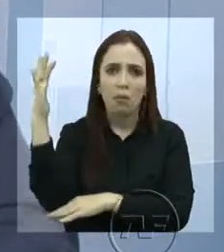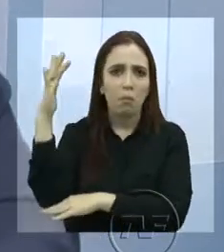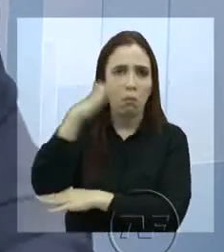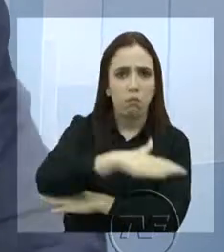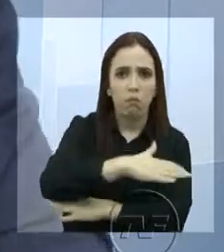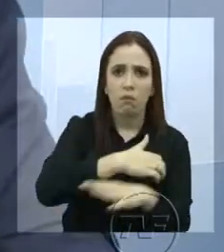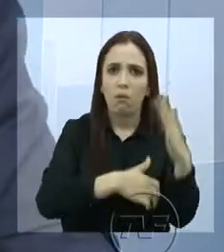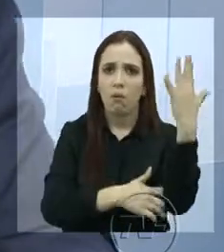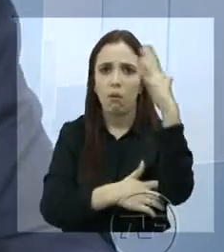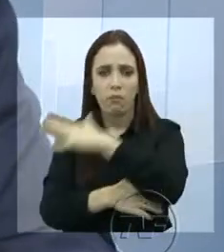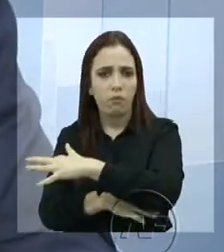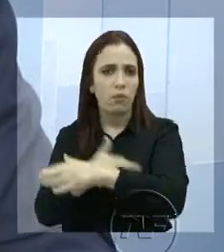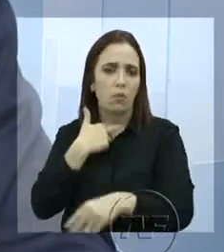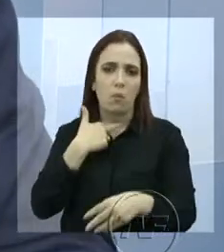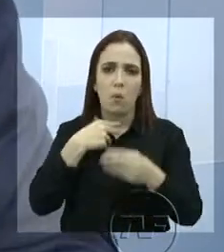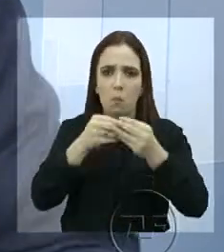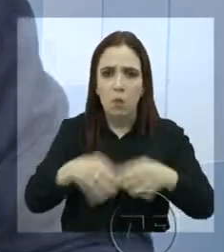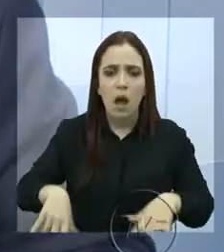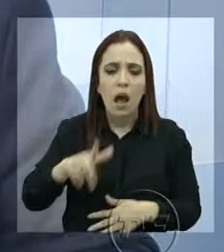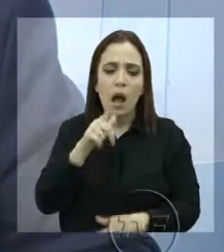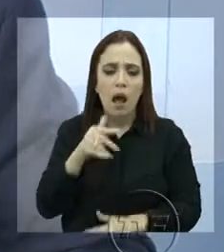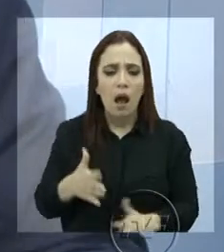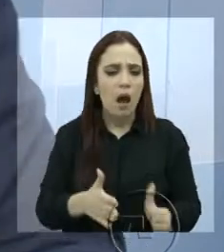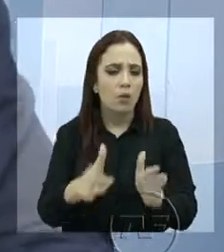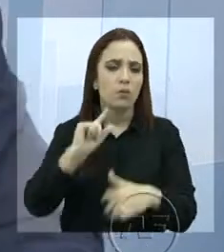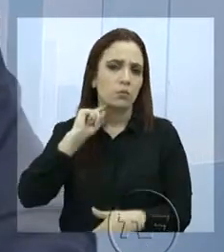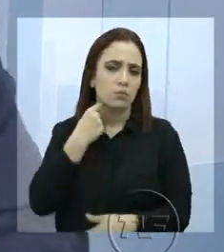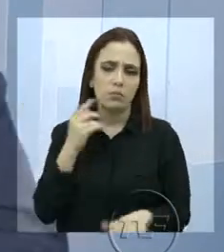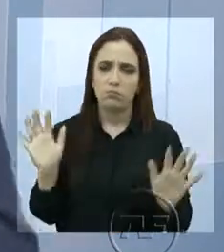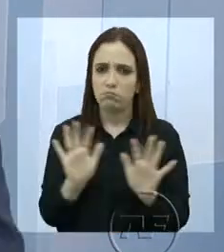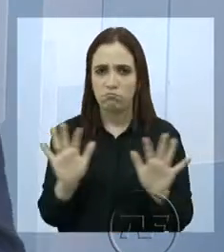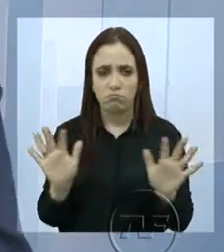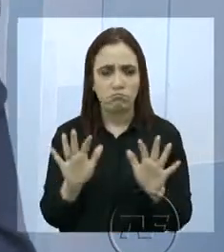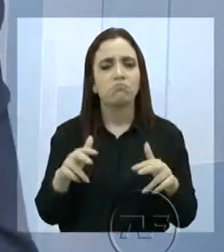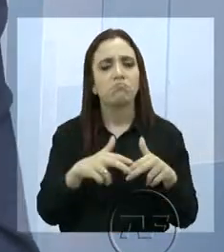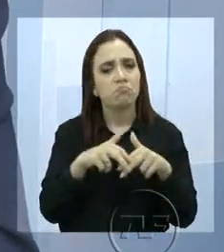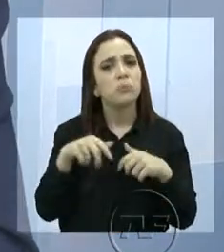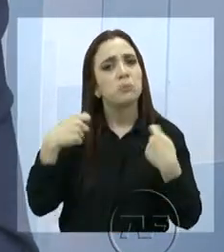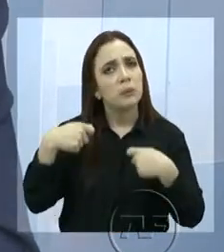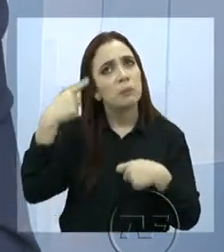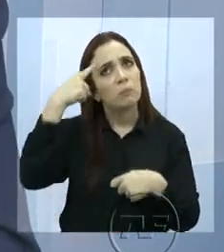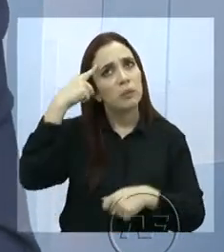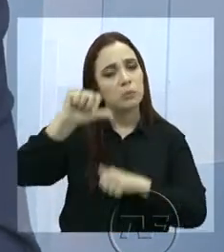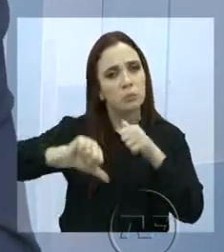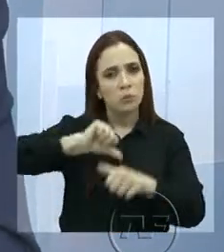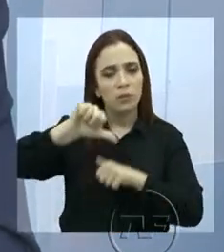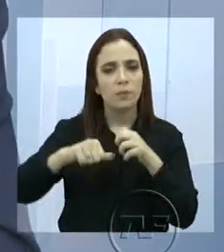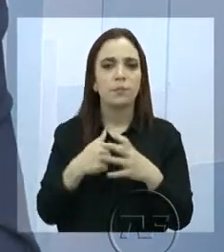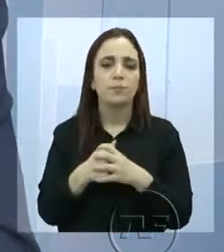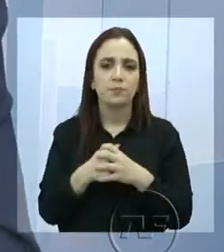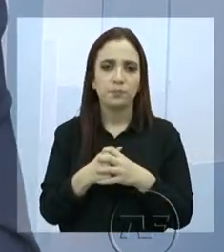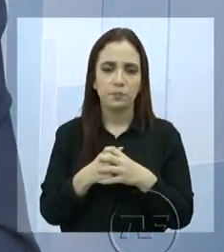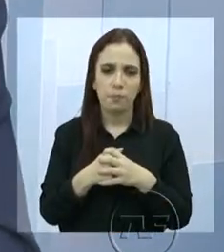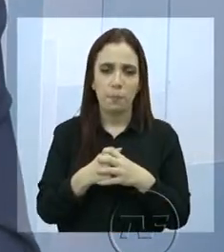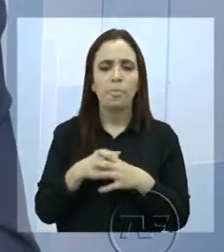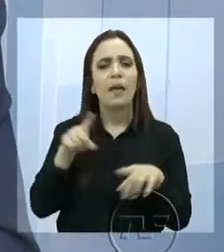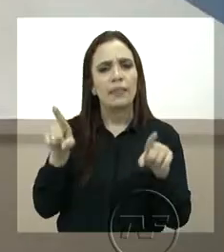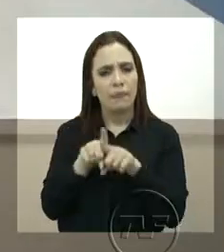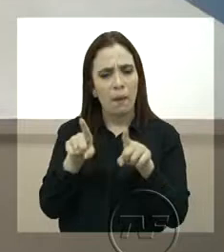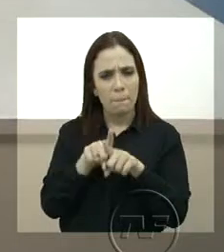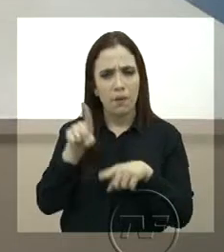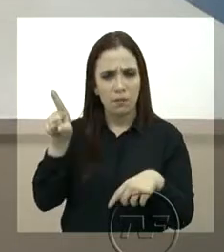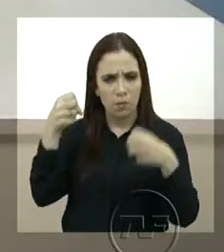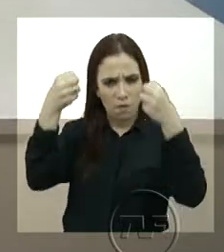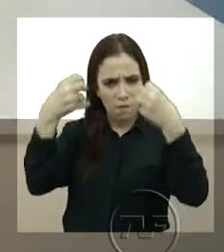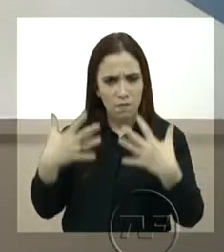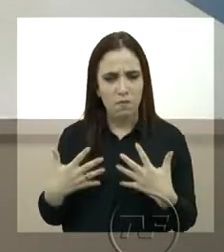devastando ou comprometendo os mananciais a qualquer preço, né? Isso precisa ser realmente repensado. E o senhor também repensa a